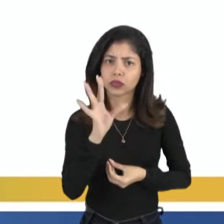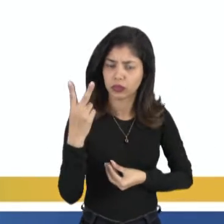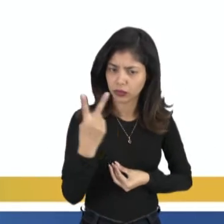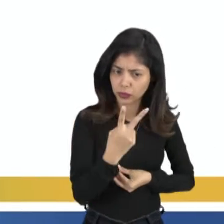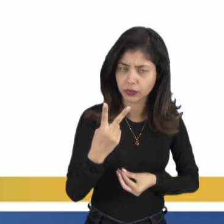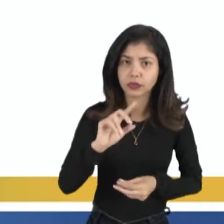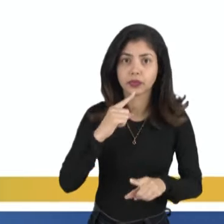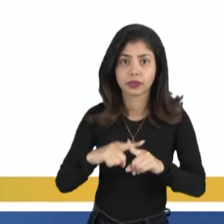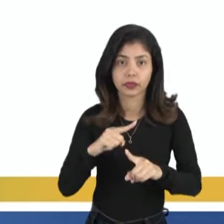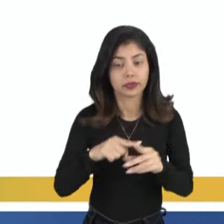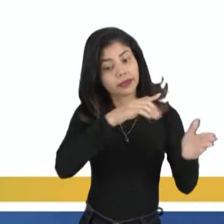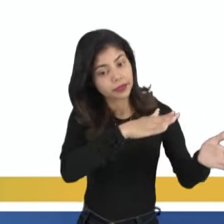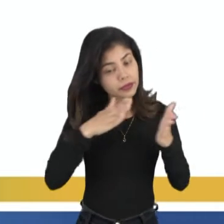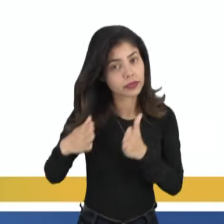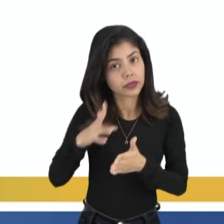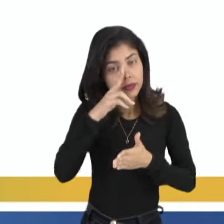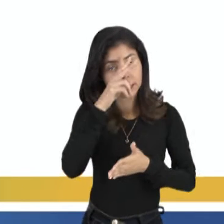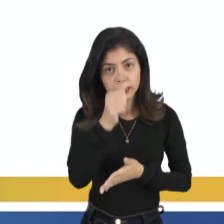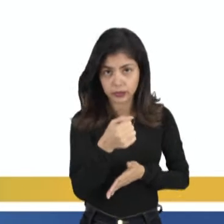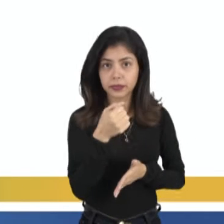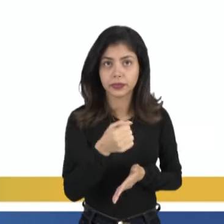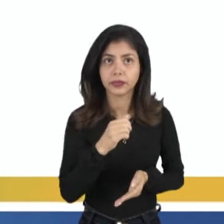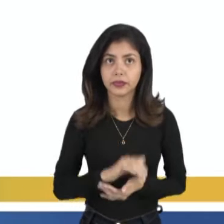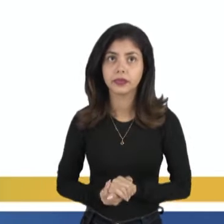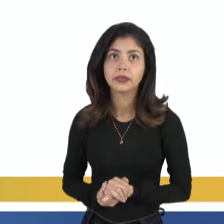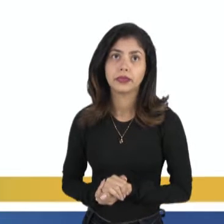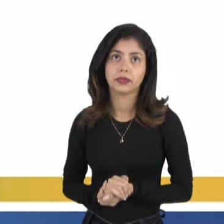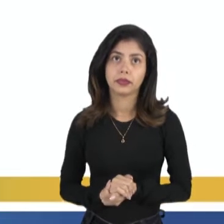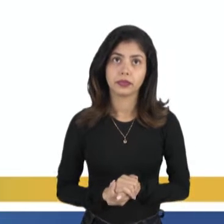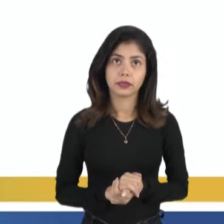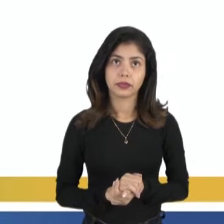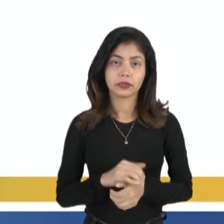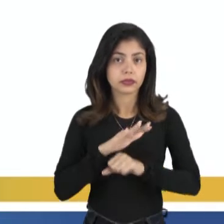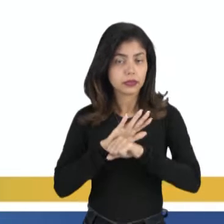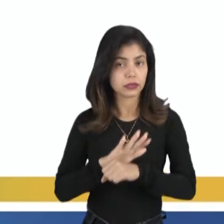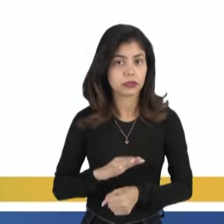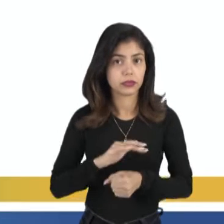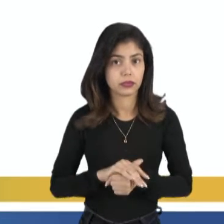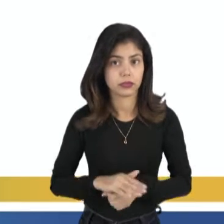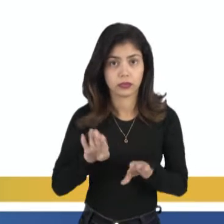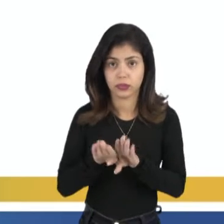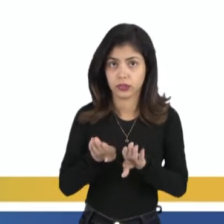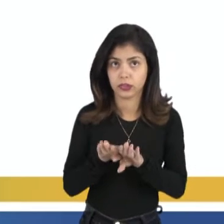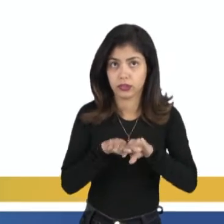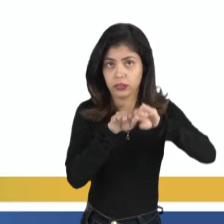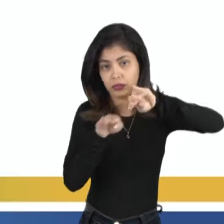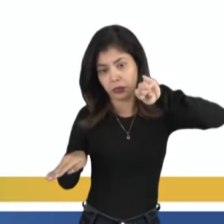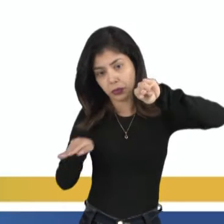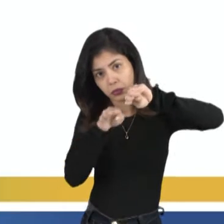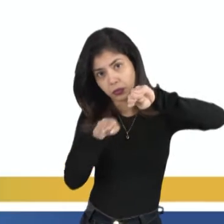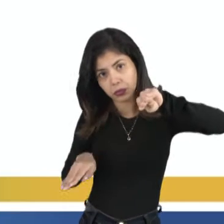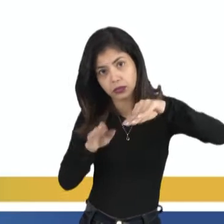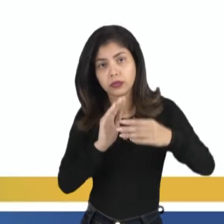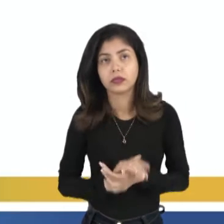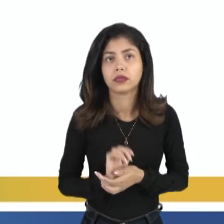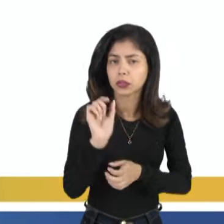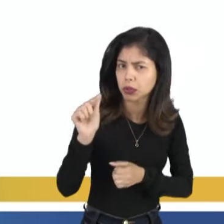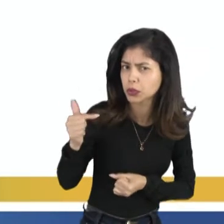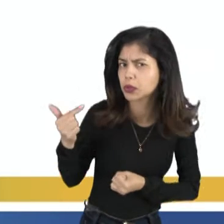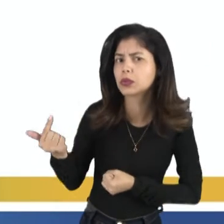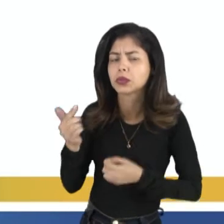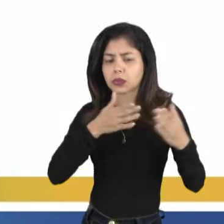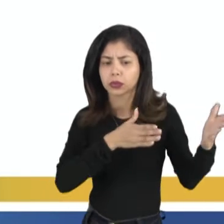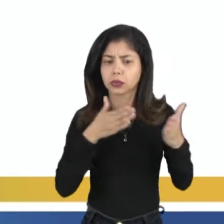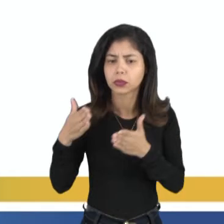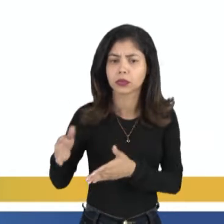as duas, porque uma parte do peso está apoiada em cima do bloco, da rampinha, e a outra